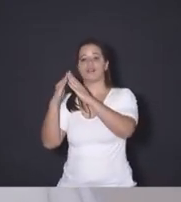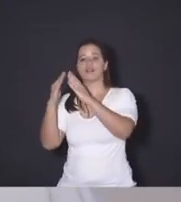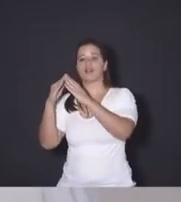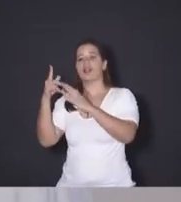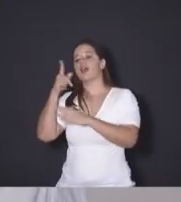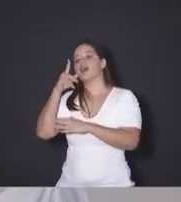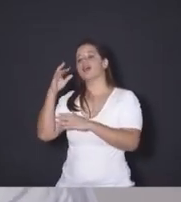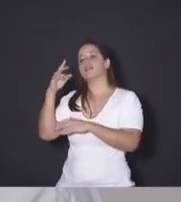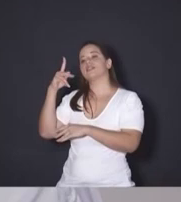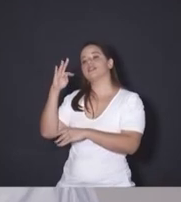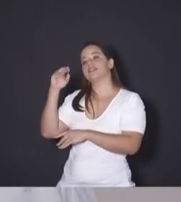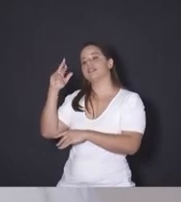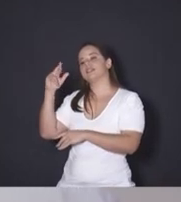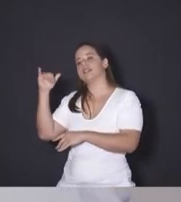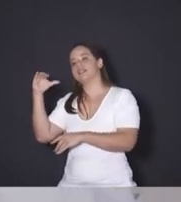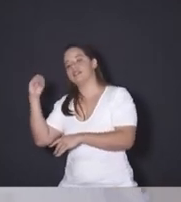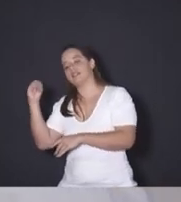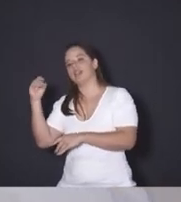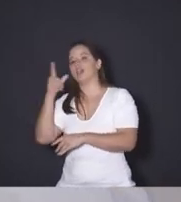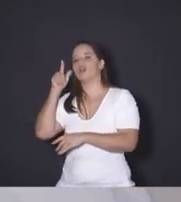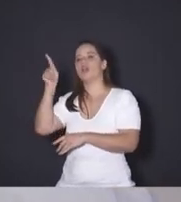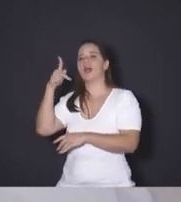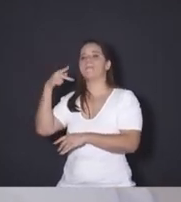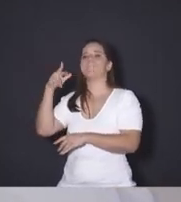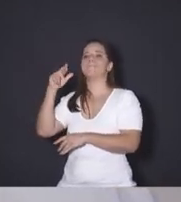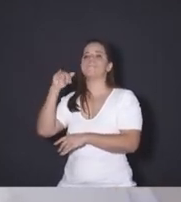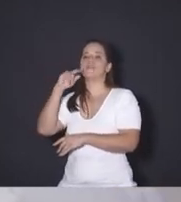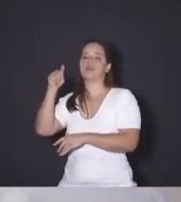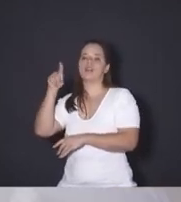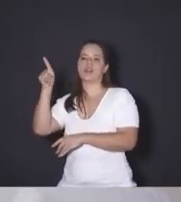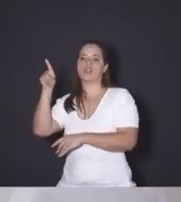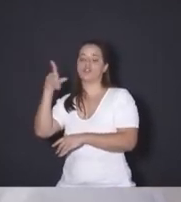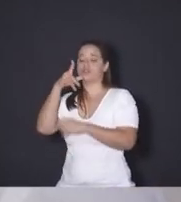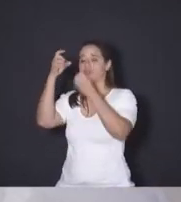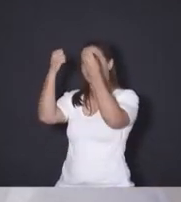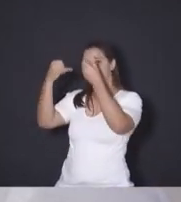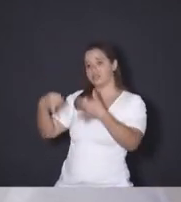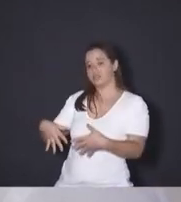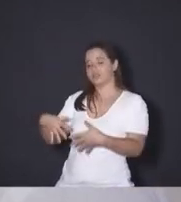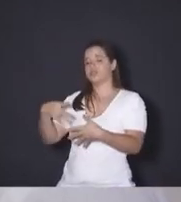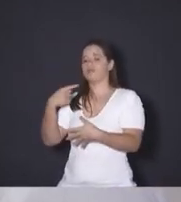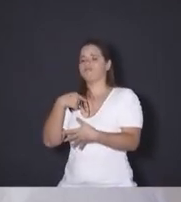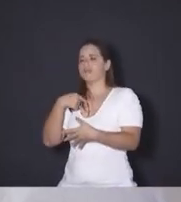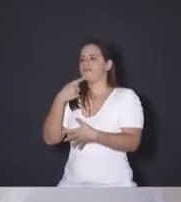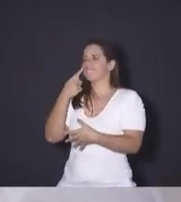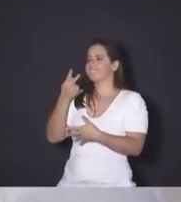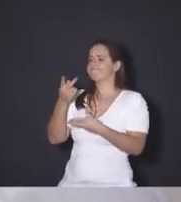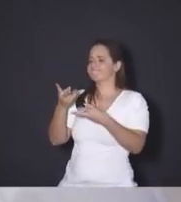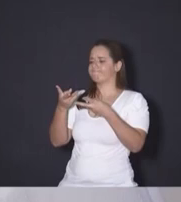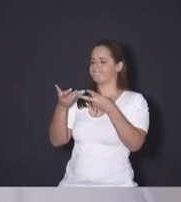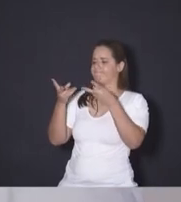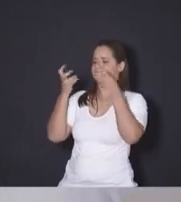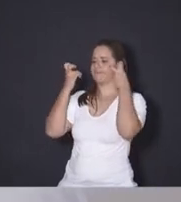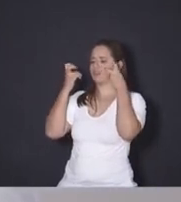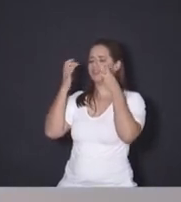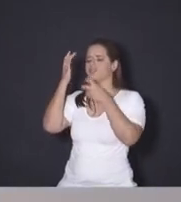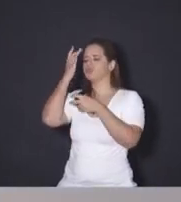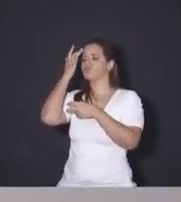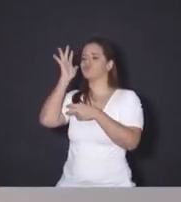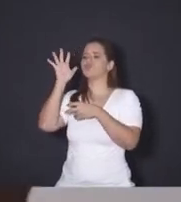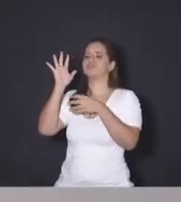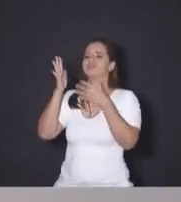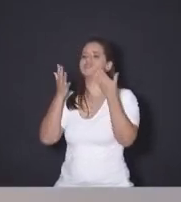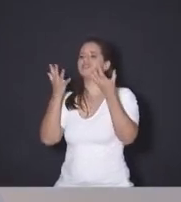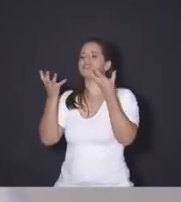justamente para falar sobre edno na fala dele eu percebi que ele não sabia